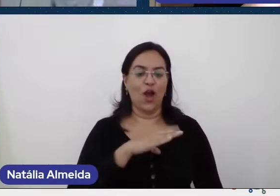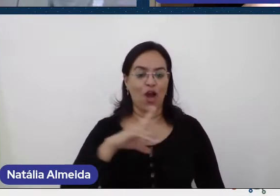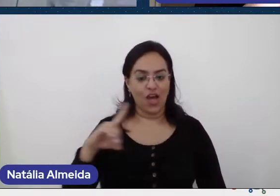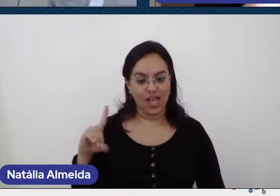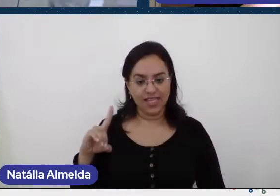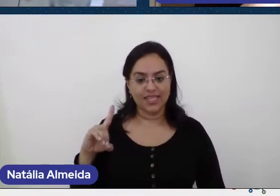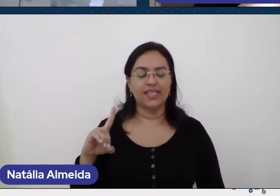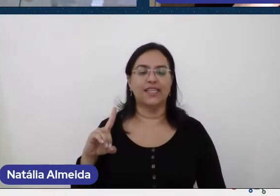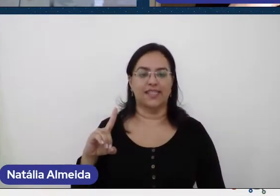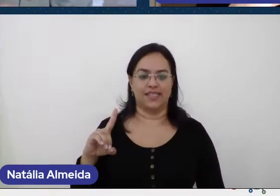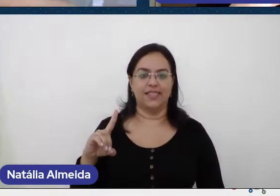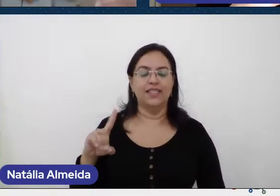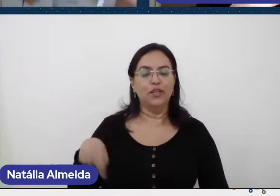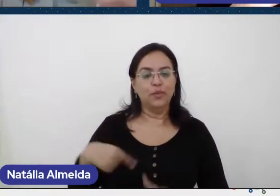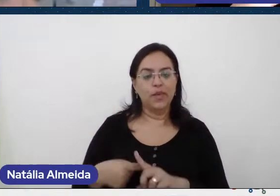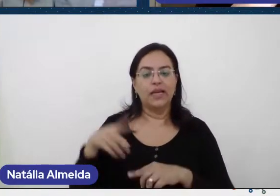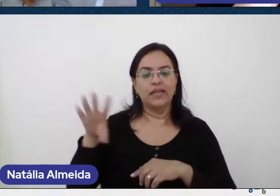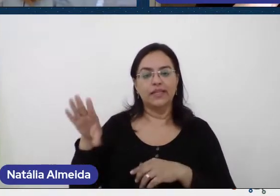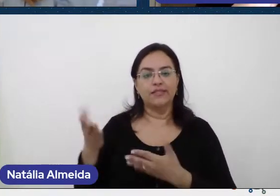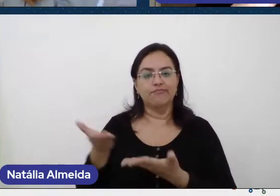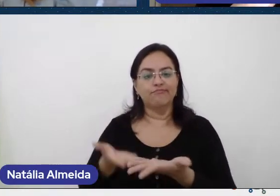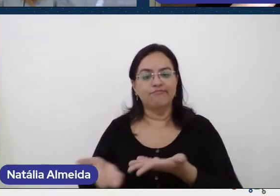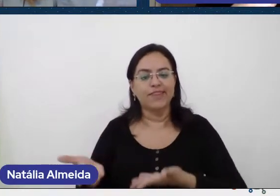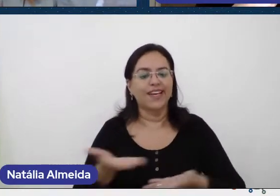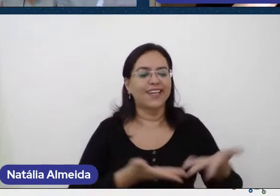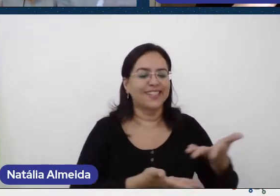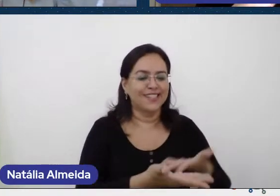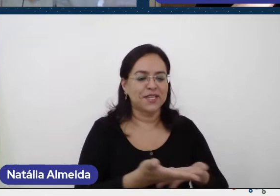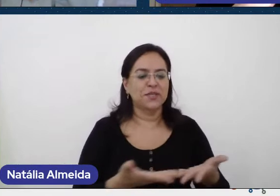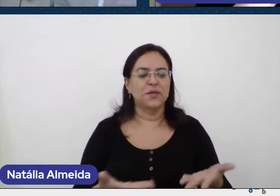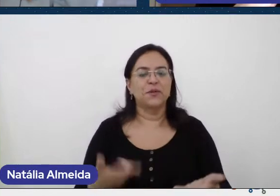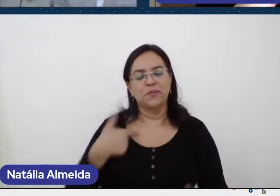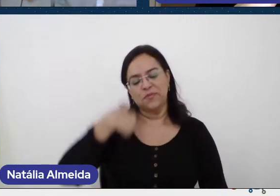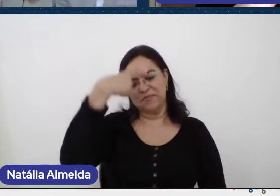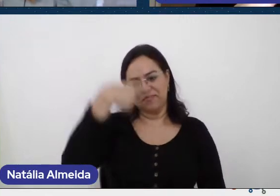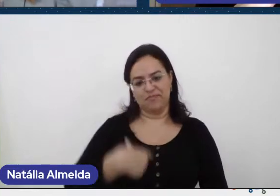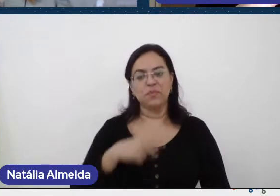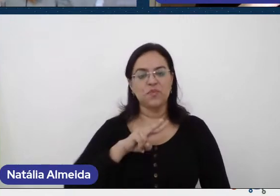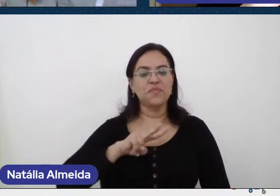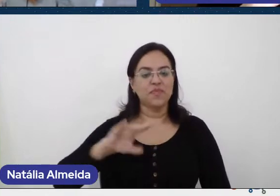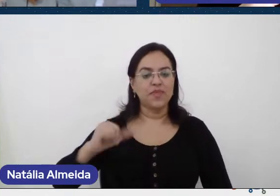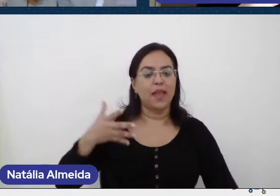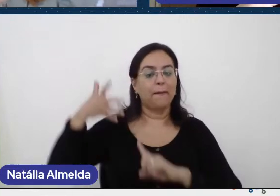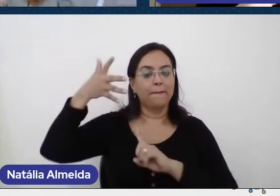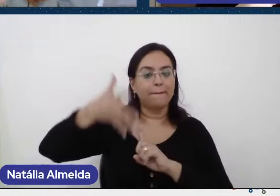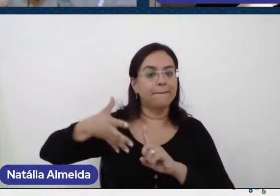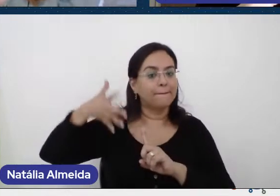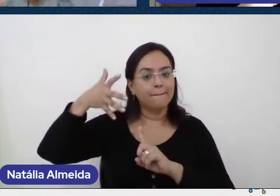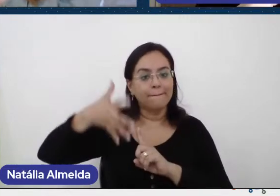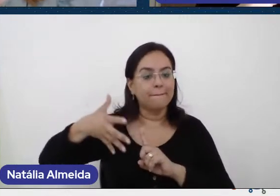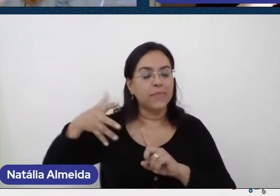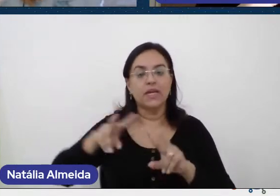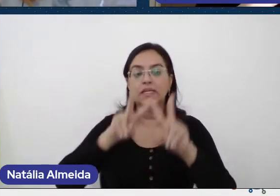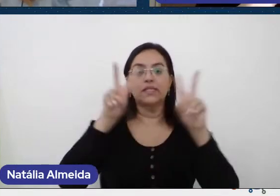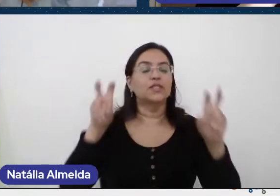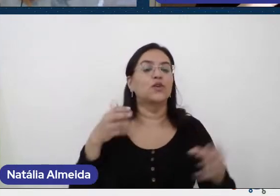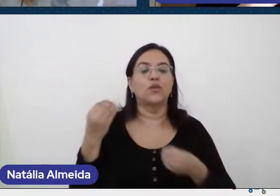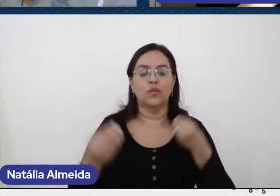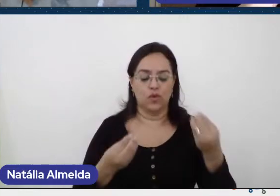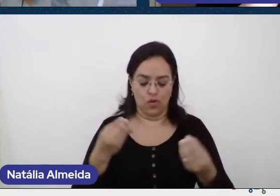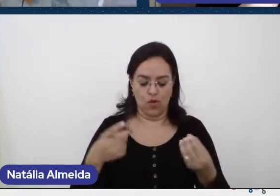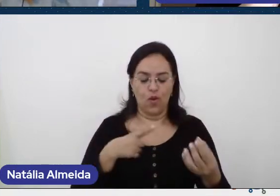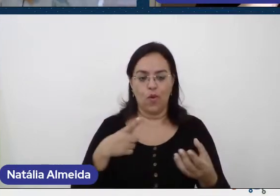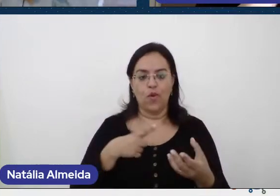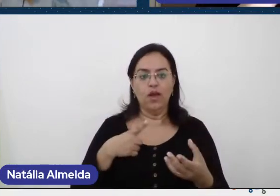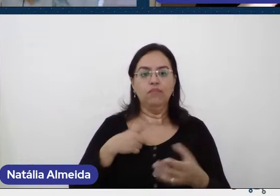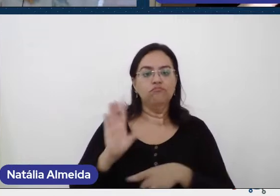orientadora, a mediadora sênior aqui do canal, estarei palestrando sobre o Research Gate como um aliado aí